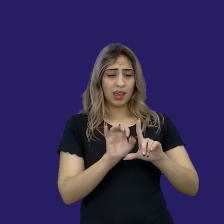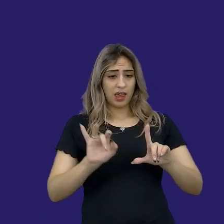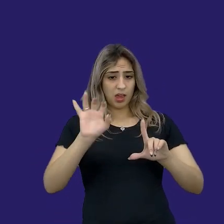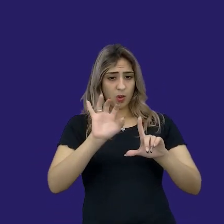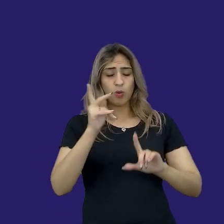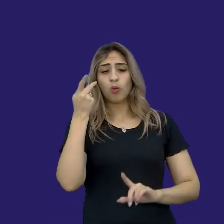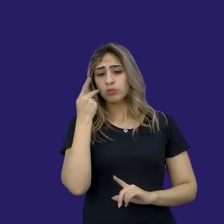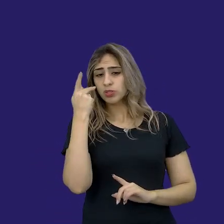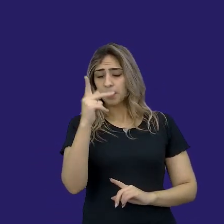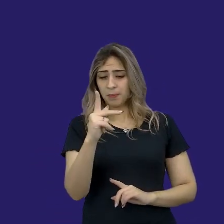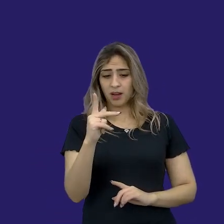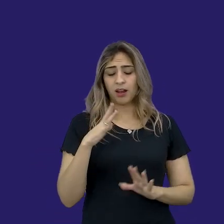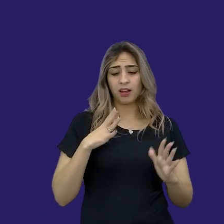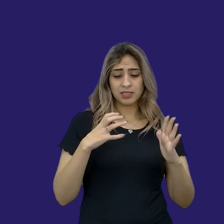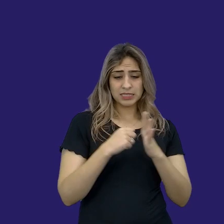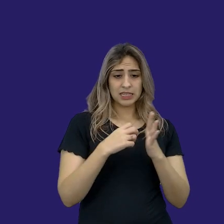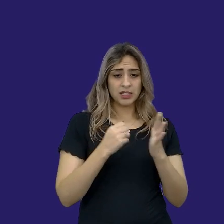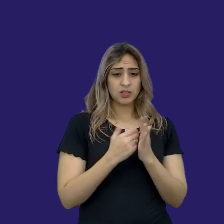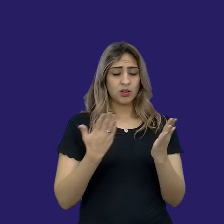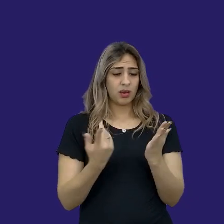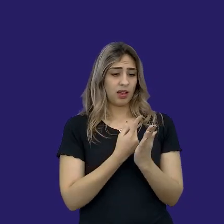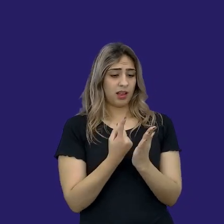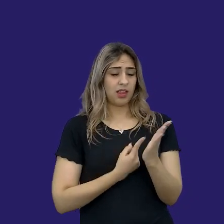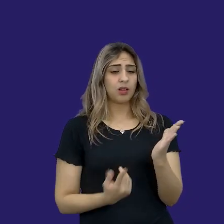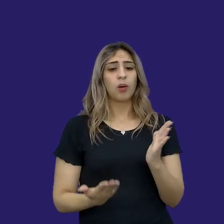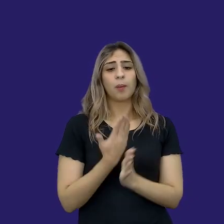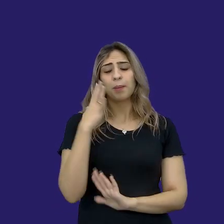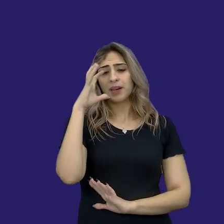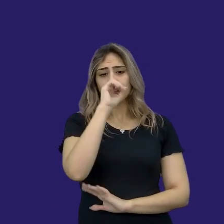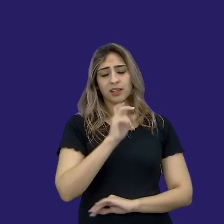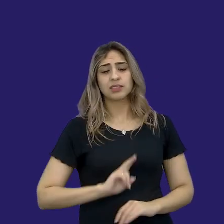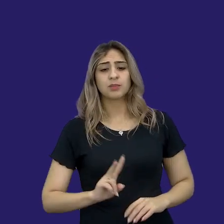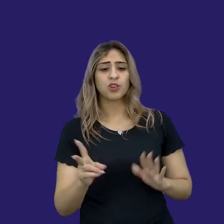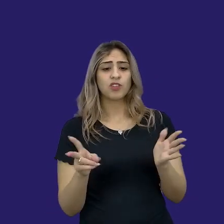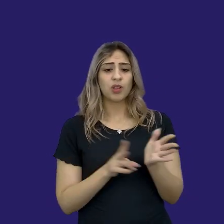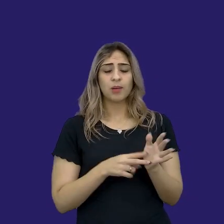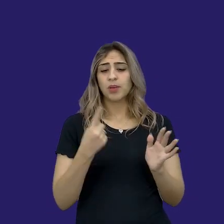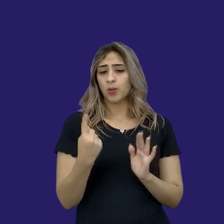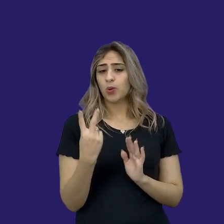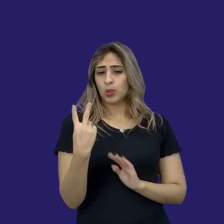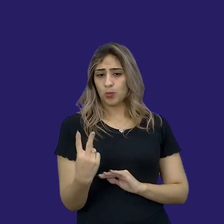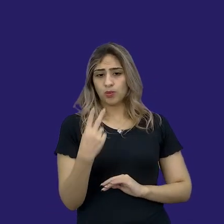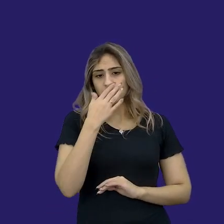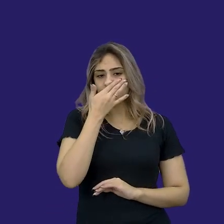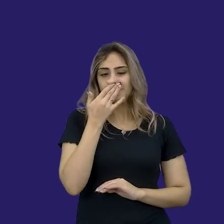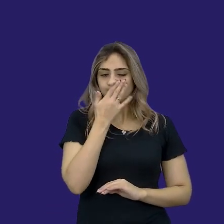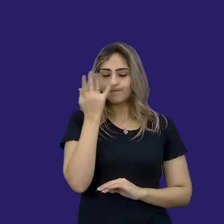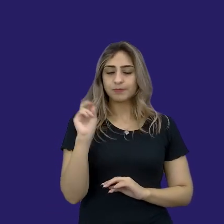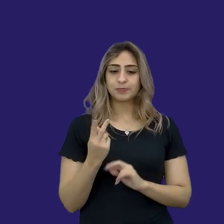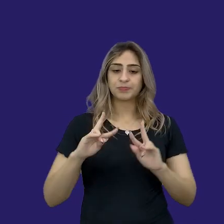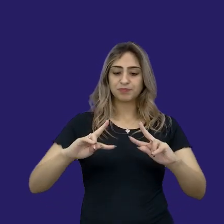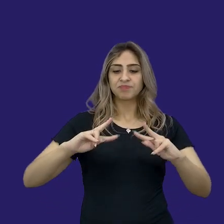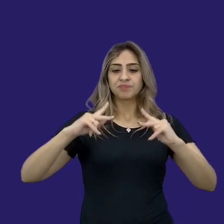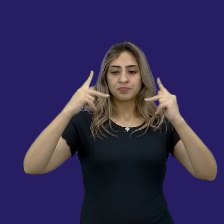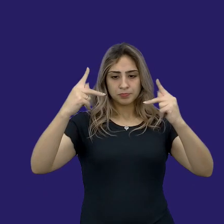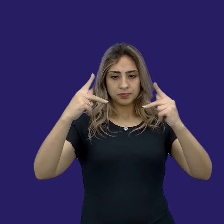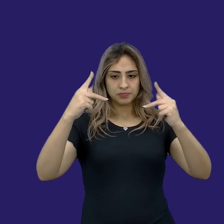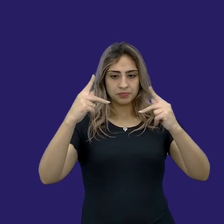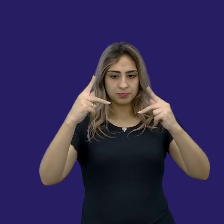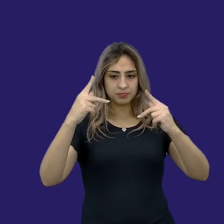para acesso ao caderno do Aprender Sempre, volume 1 e 2, né, ou pelo link, né,